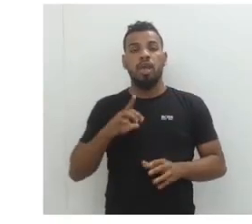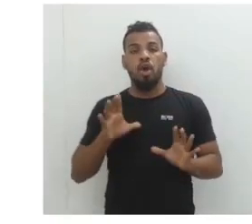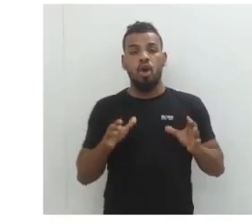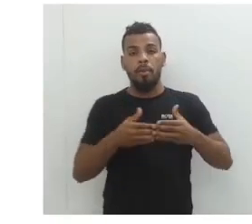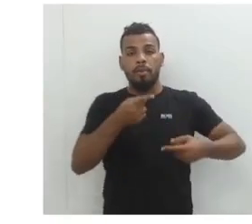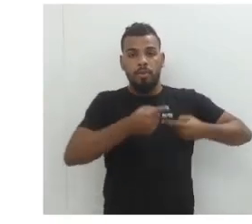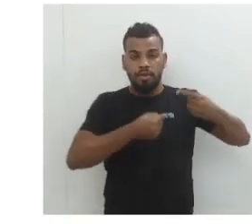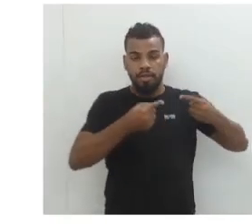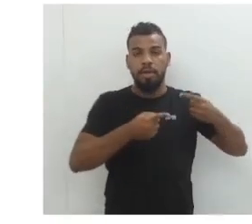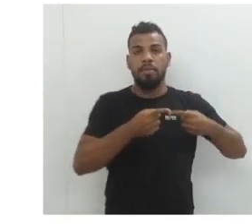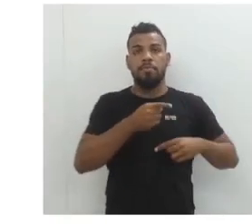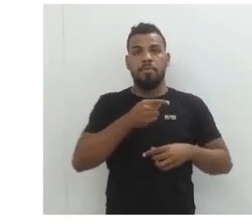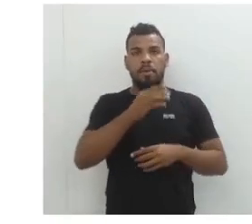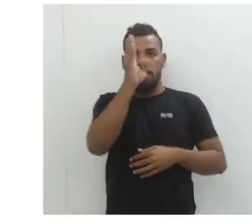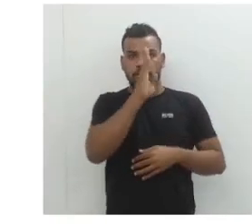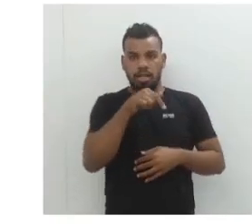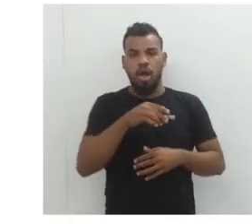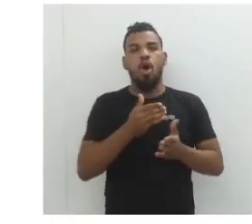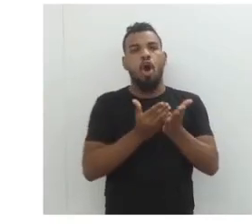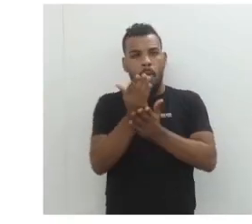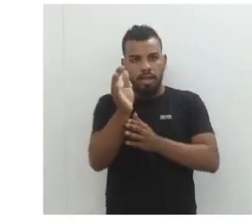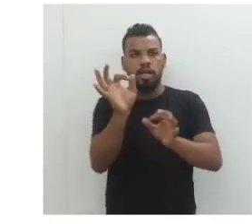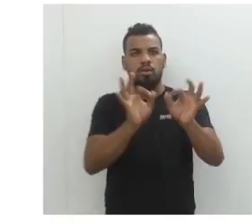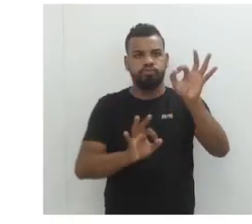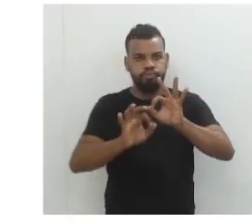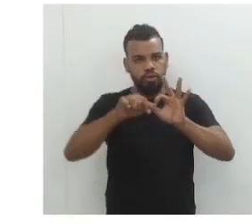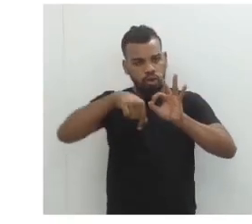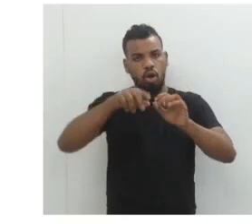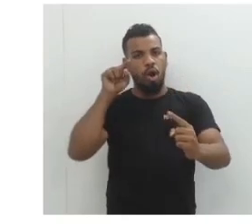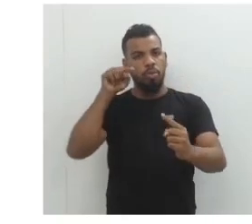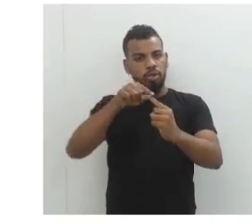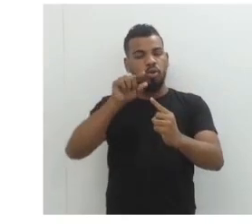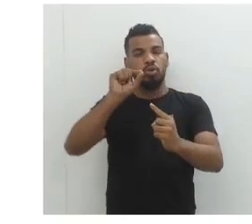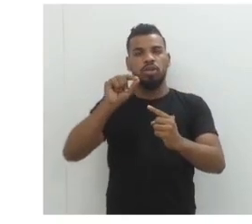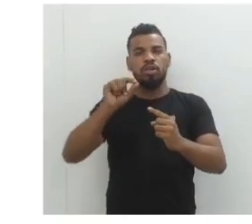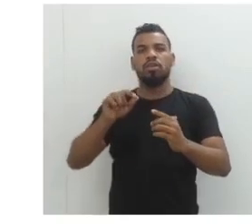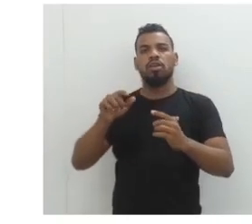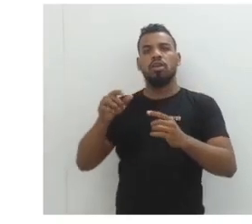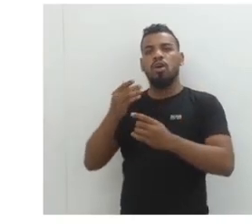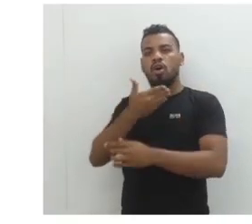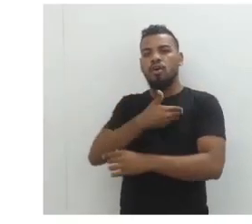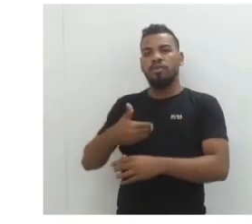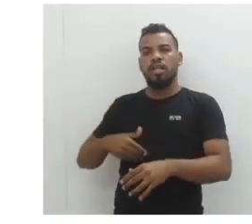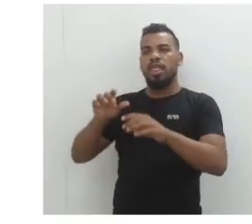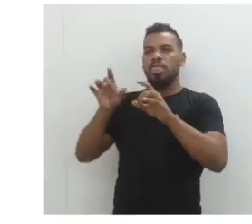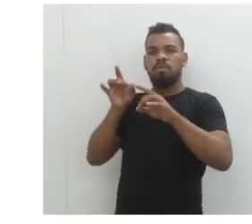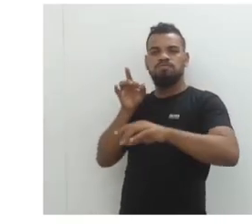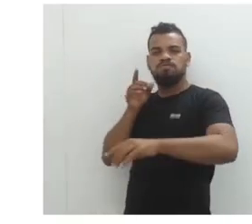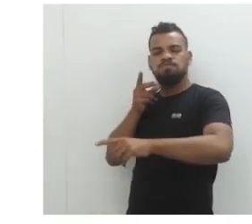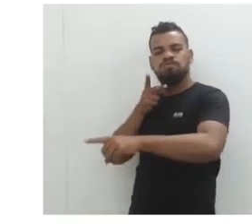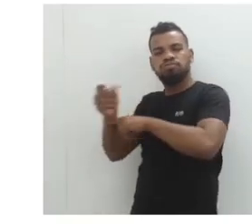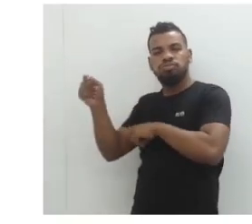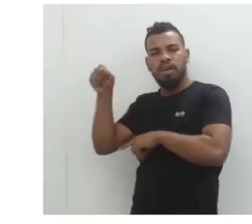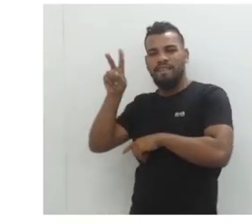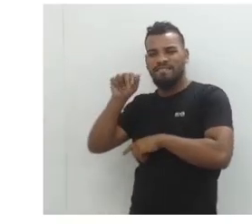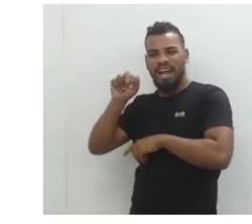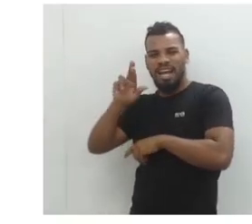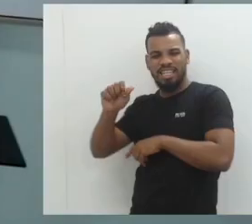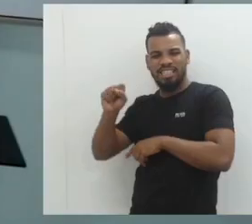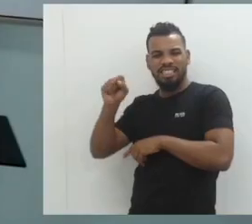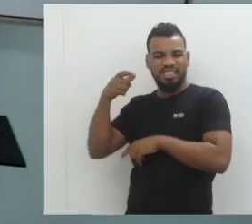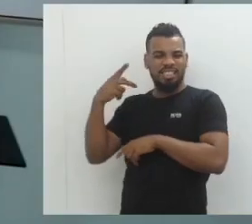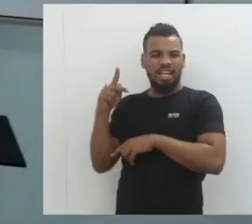se organizar nesse período, tendo como objetivo derrubar o governo Vargas. Você se lembra que eu falei da questão